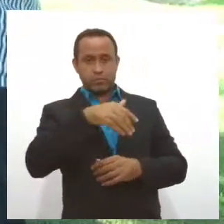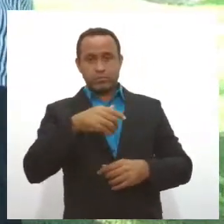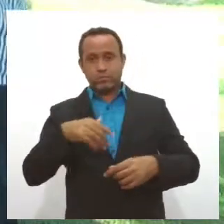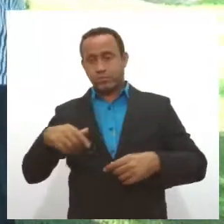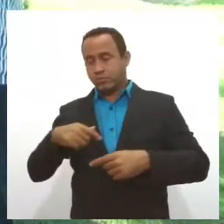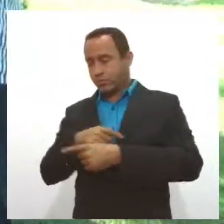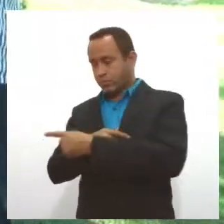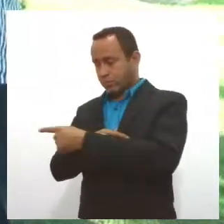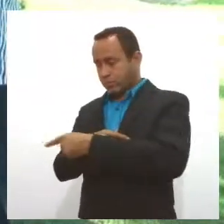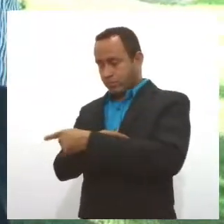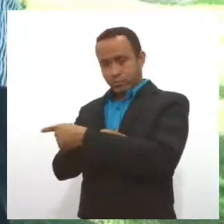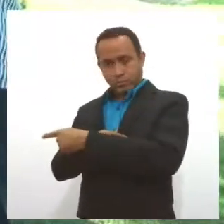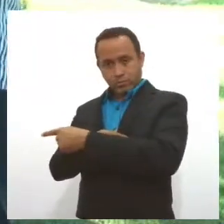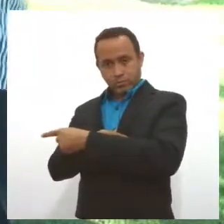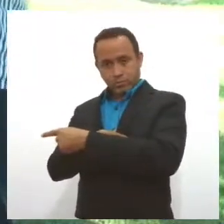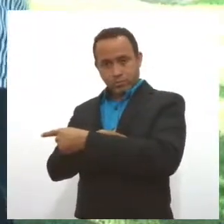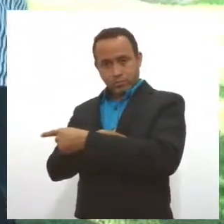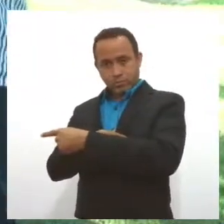3021-9905 ou